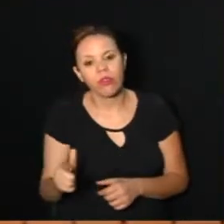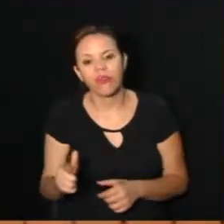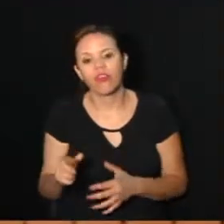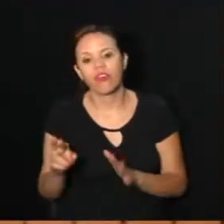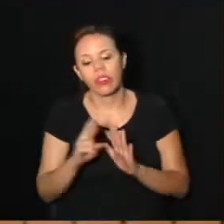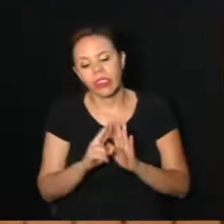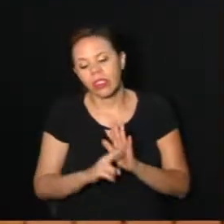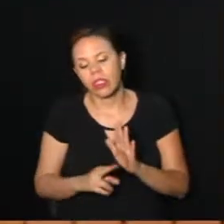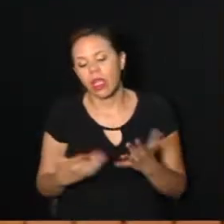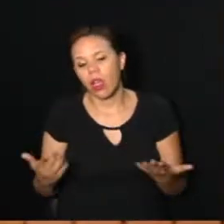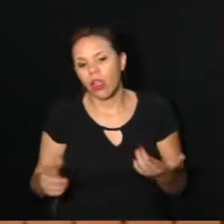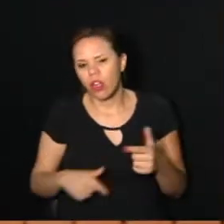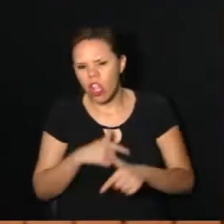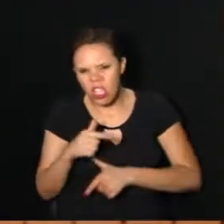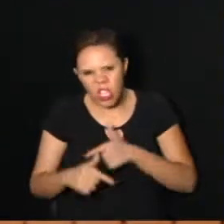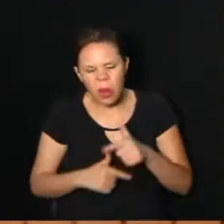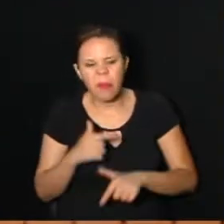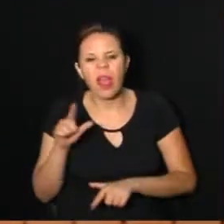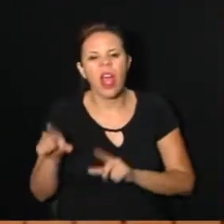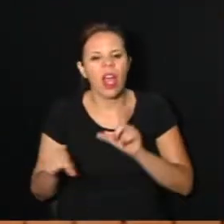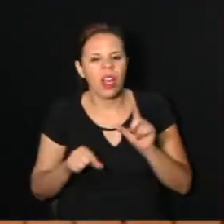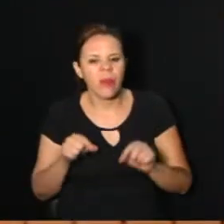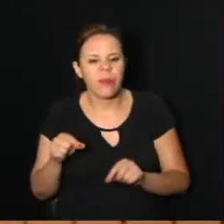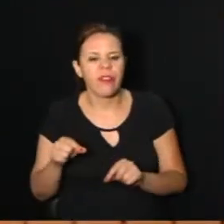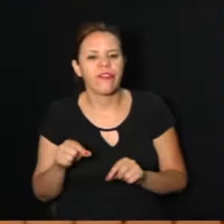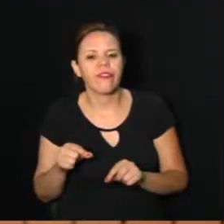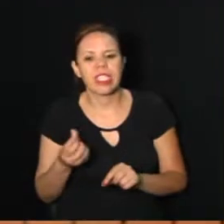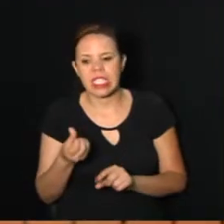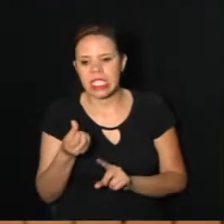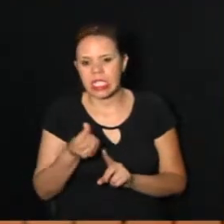grande trabalho foi preferir ficar